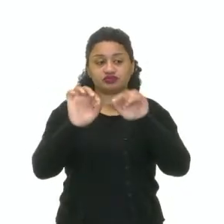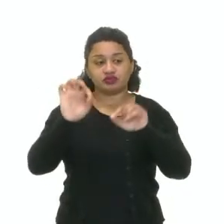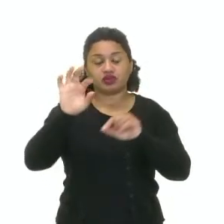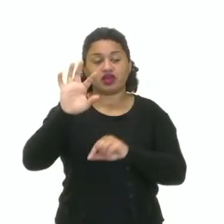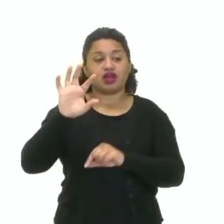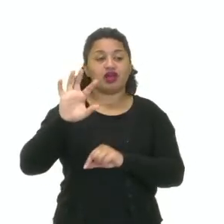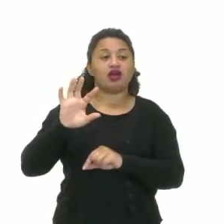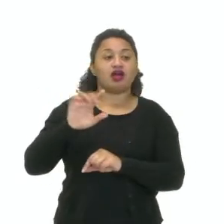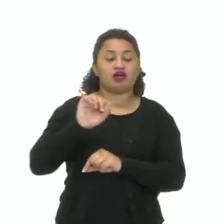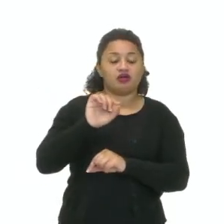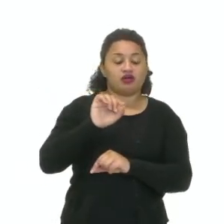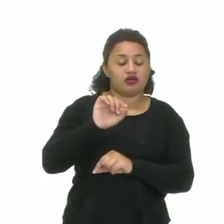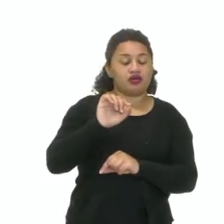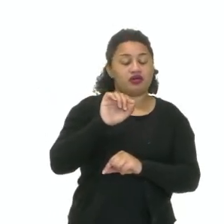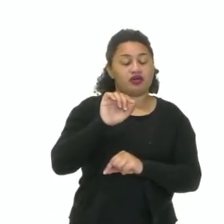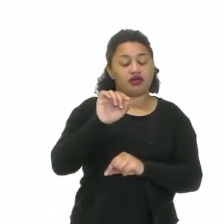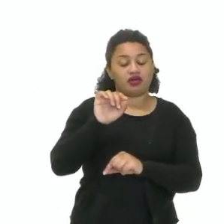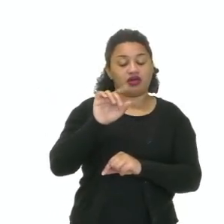África com